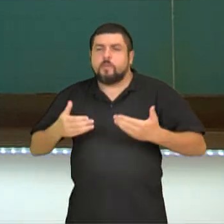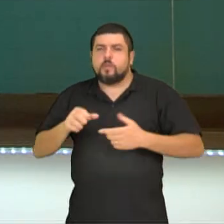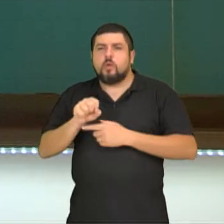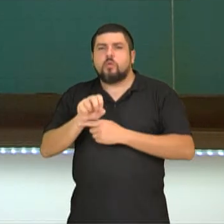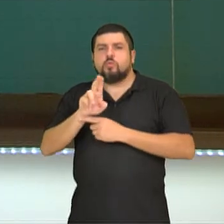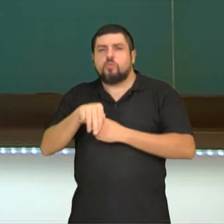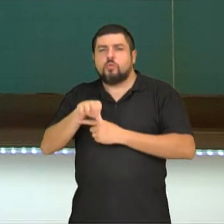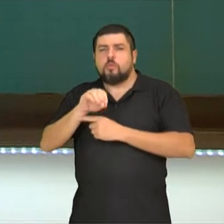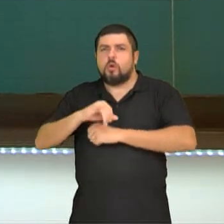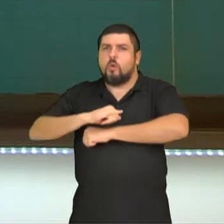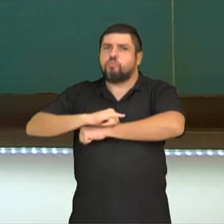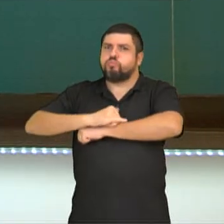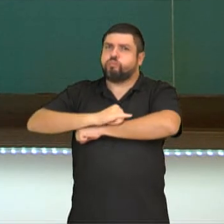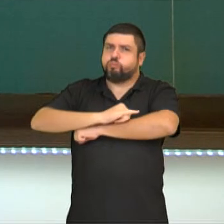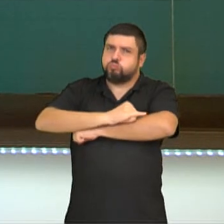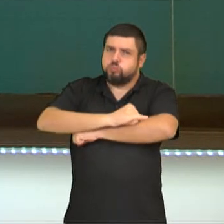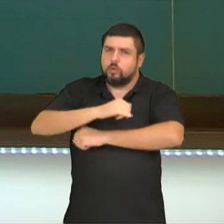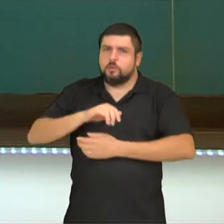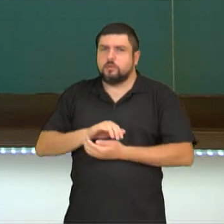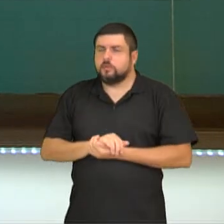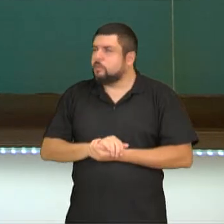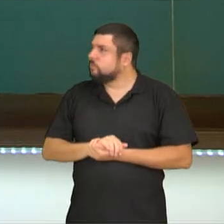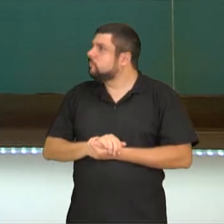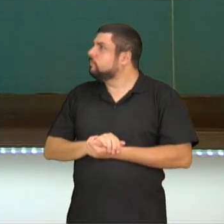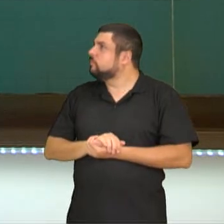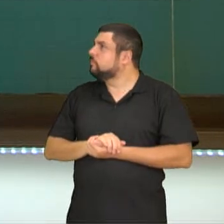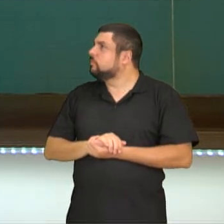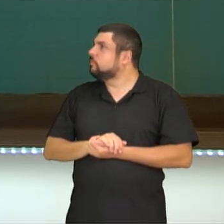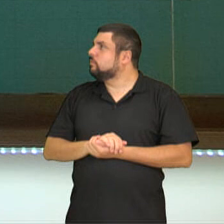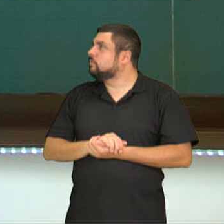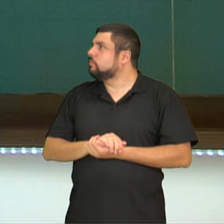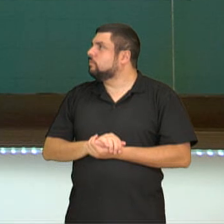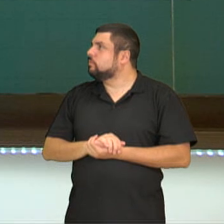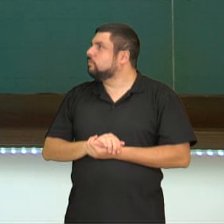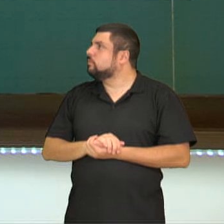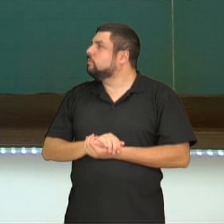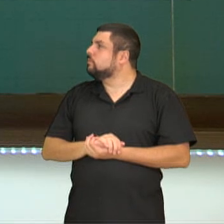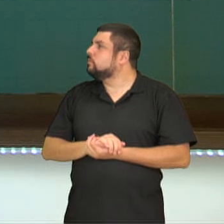elevado, para dificultar o outro lutador.